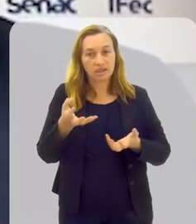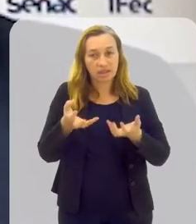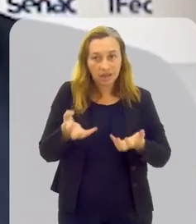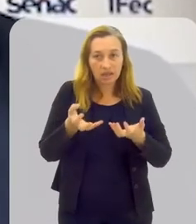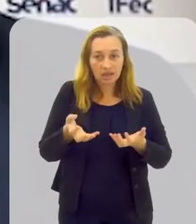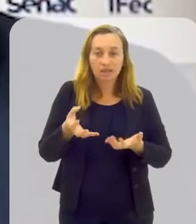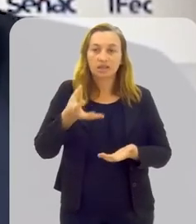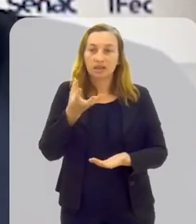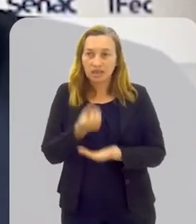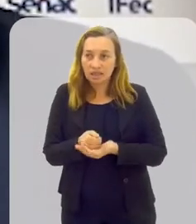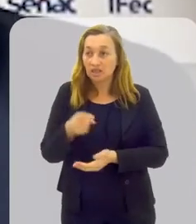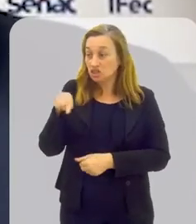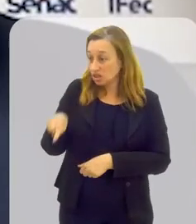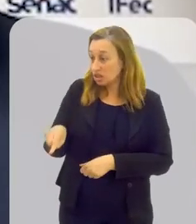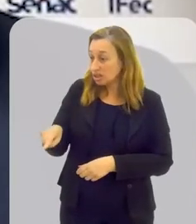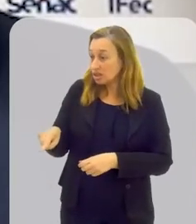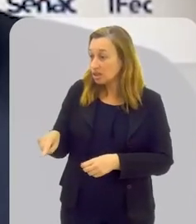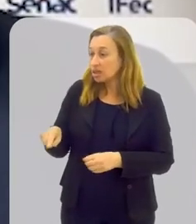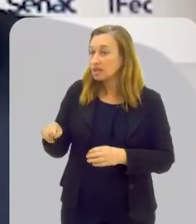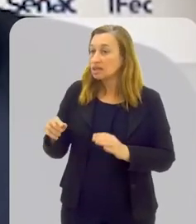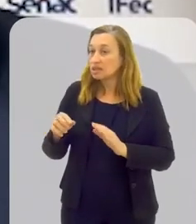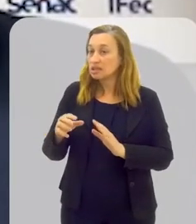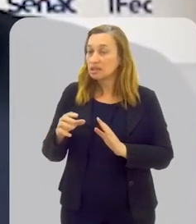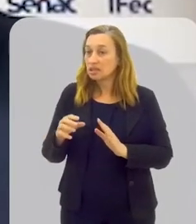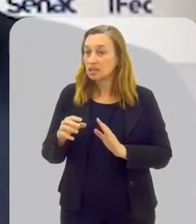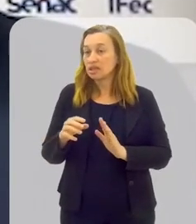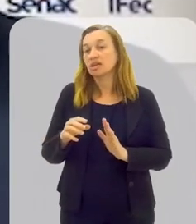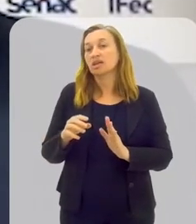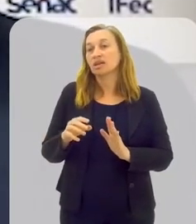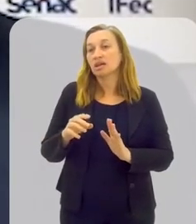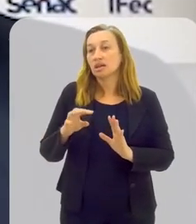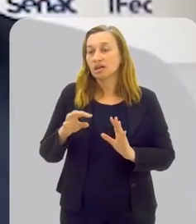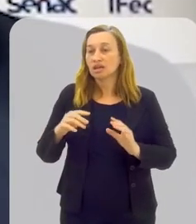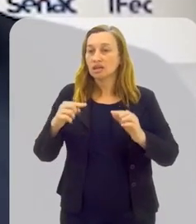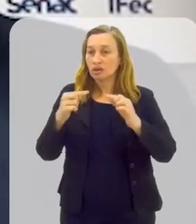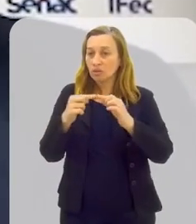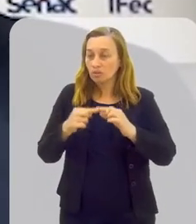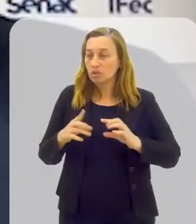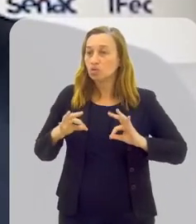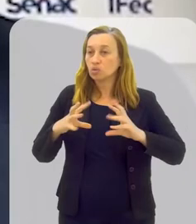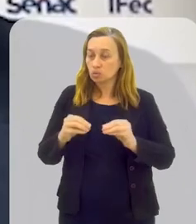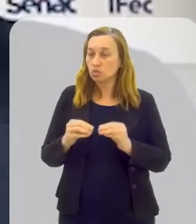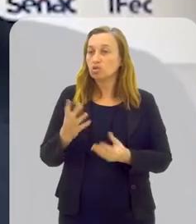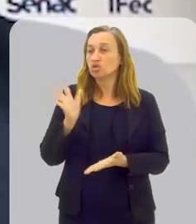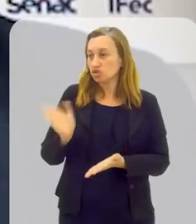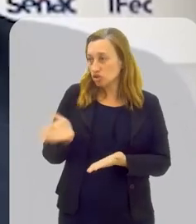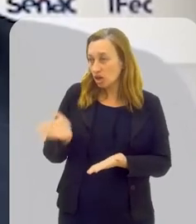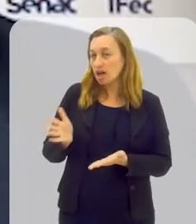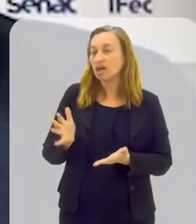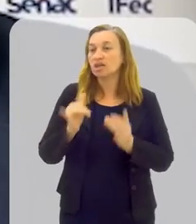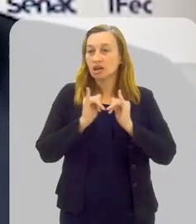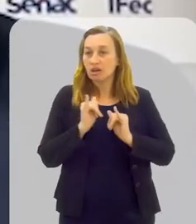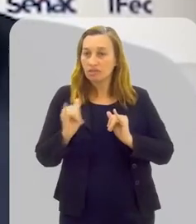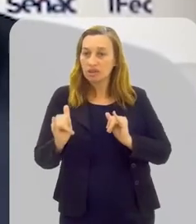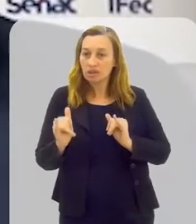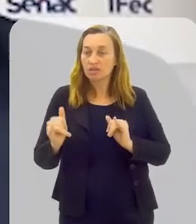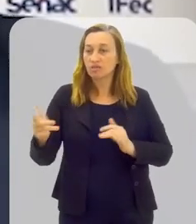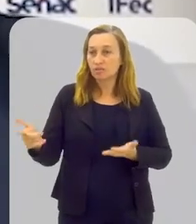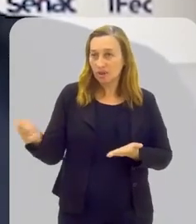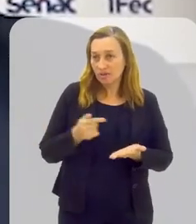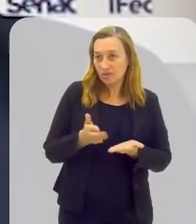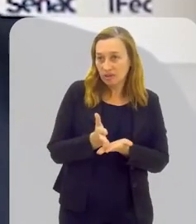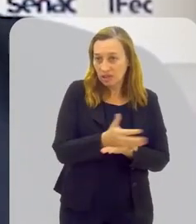interessada vem se cadastra aqui caso Ela preencha todos os requisitos ela já tá naturalmente habilitada e a gente